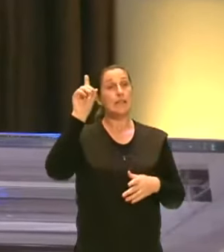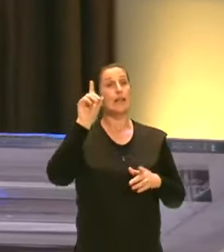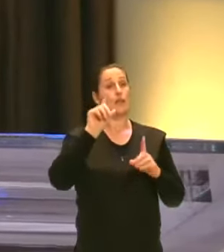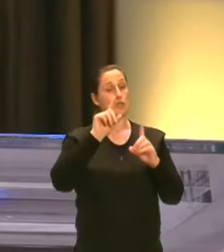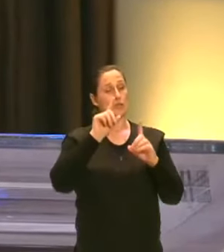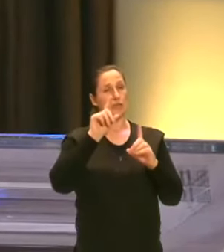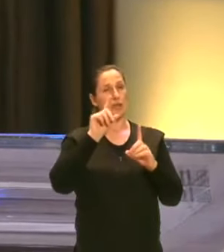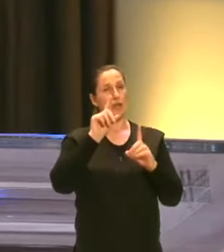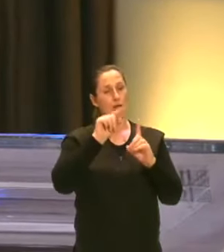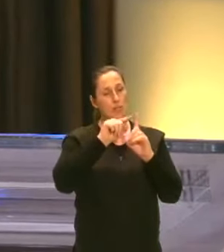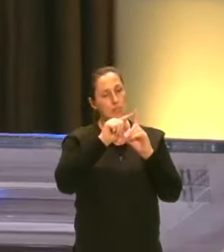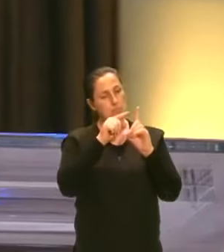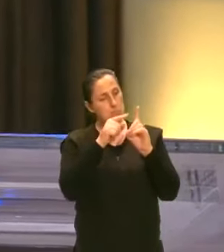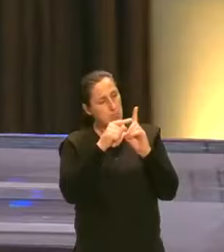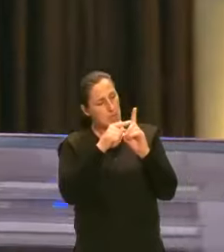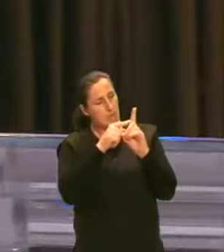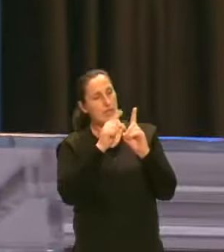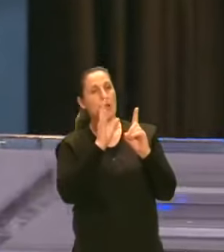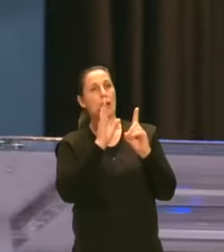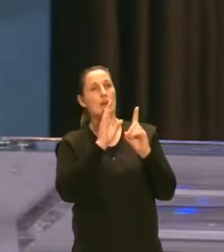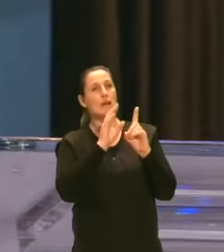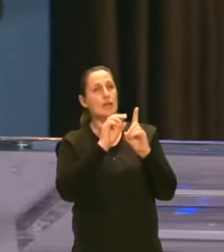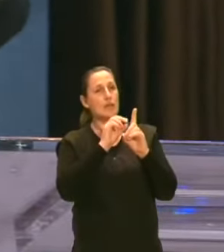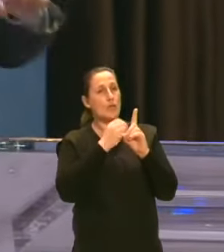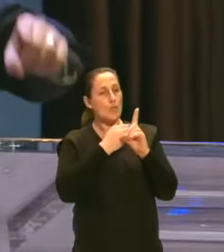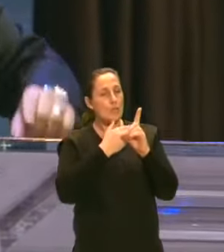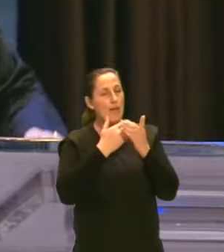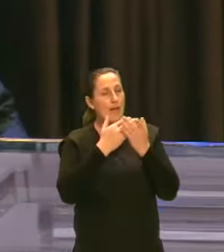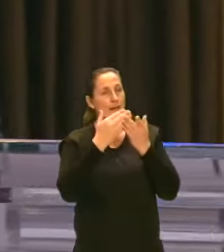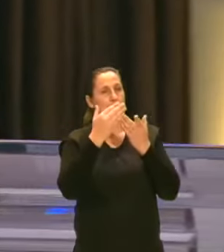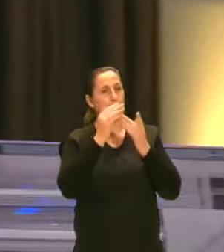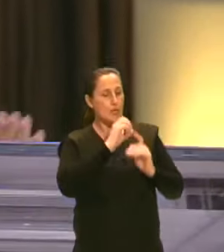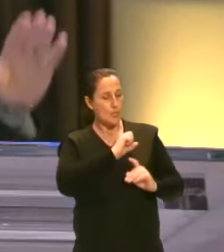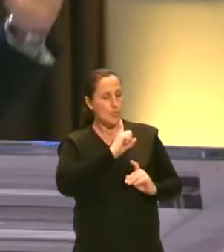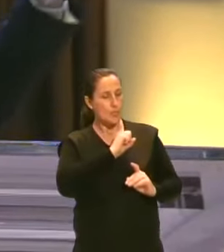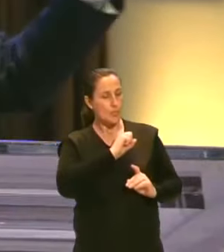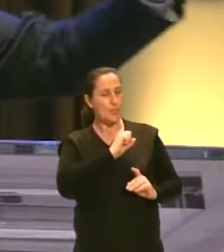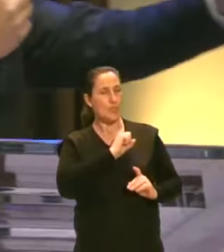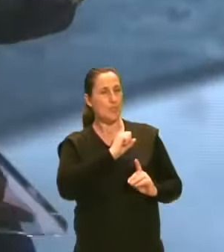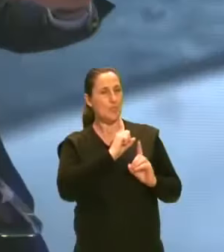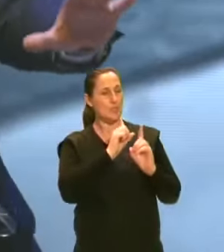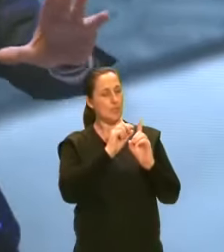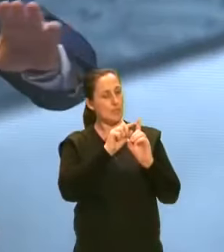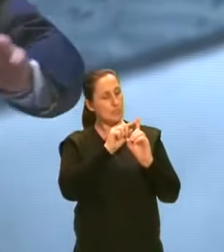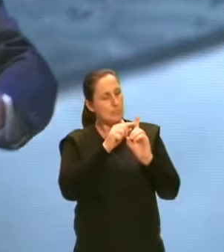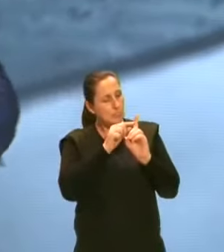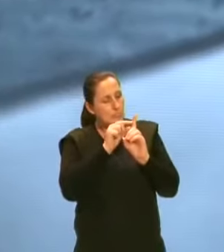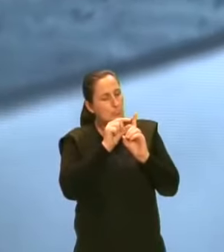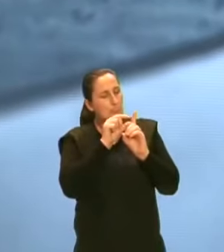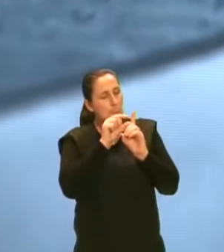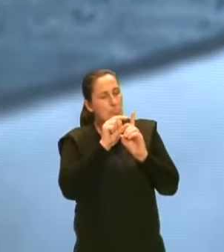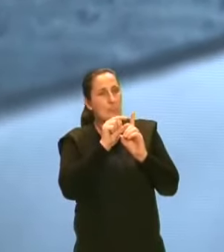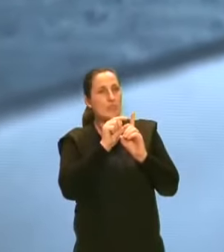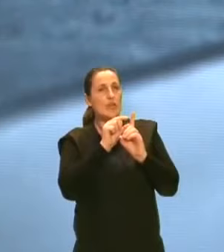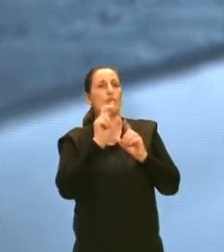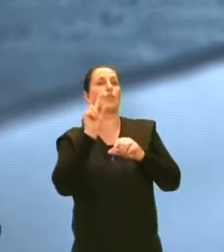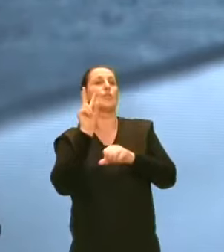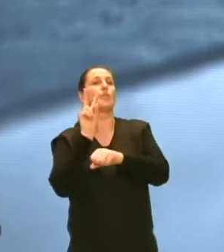para dizer: eu estou cuidando. Há um socorro para você, há um socorro para a tua vida.